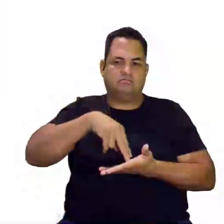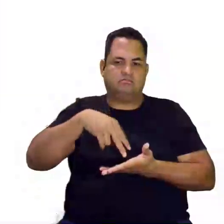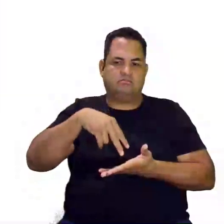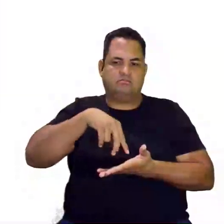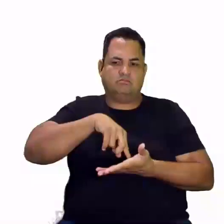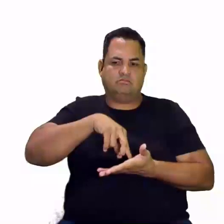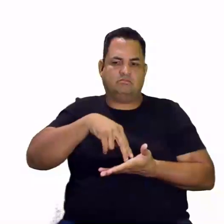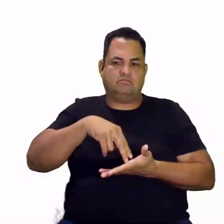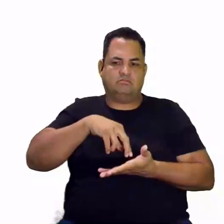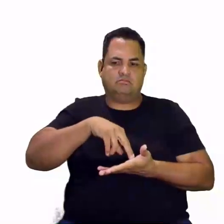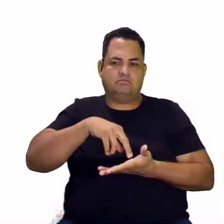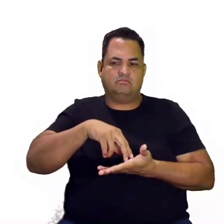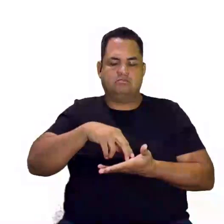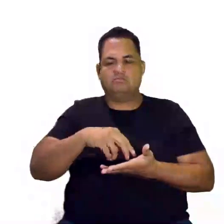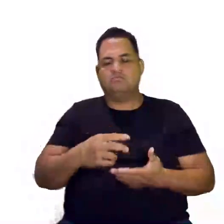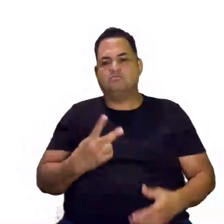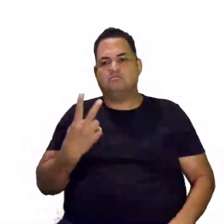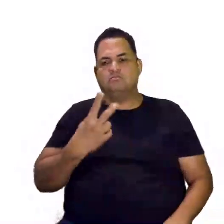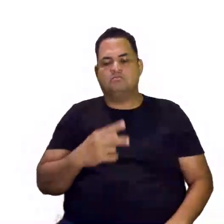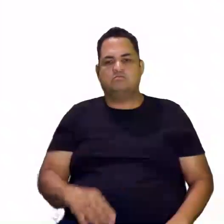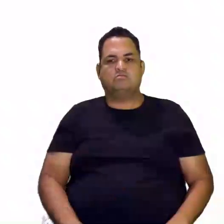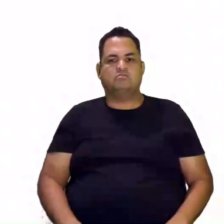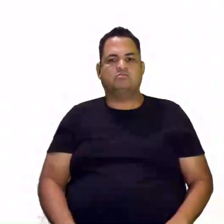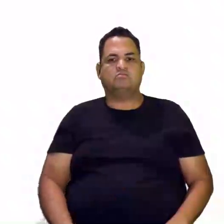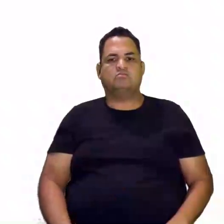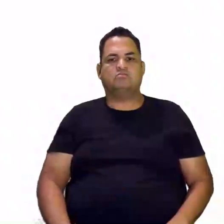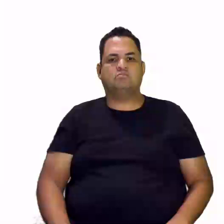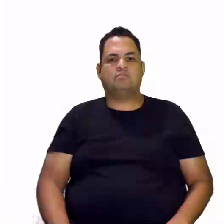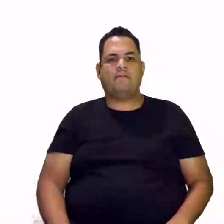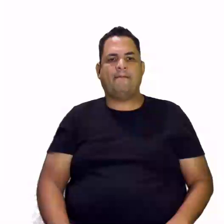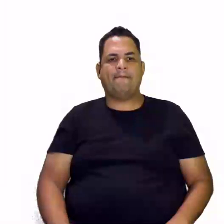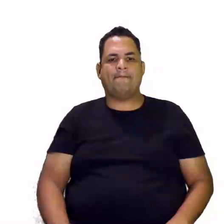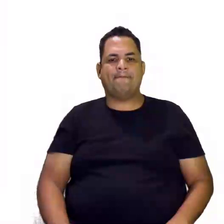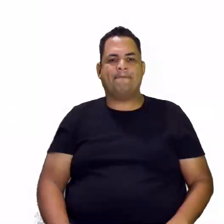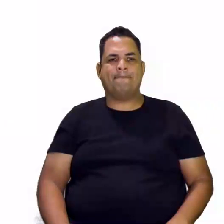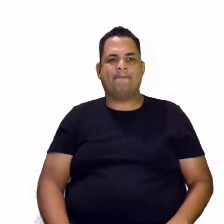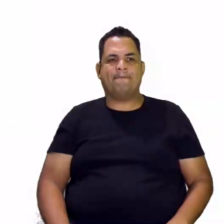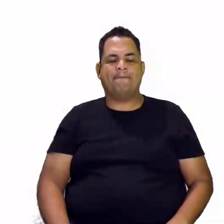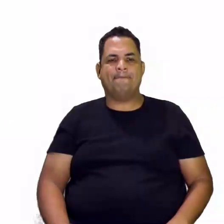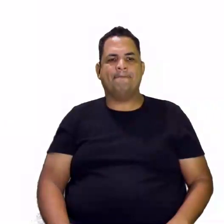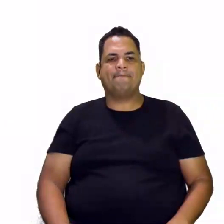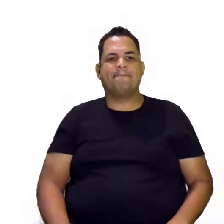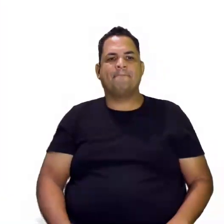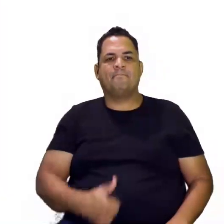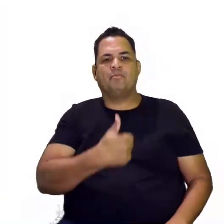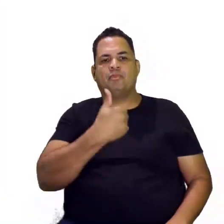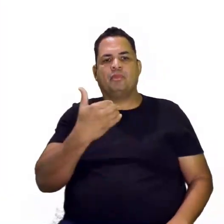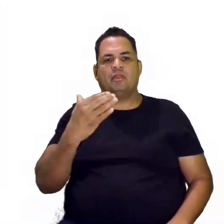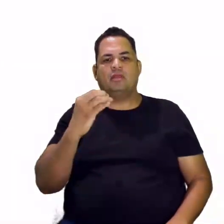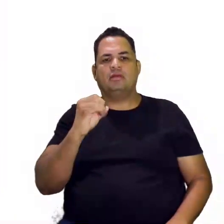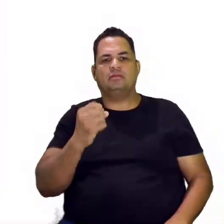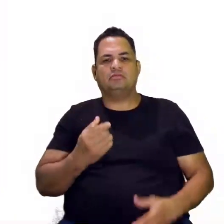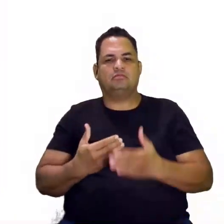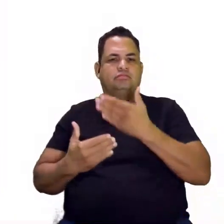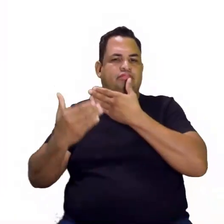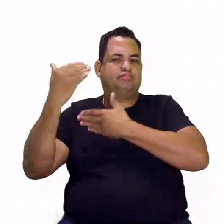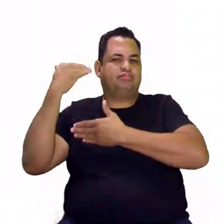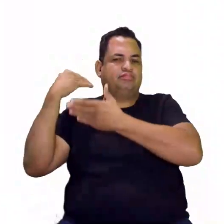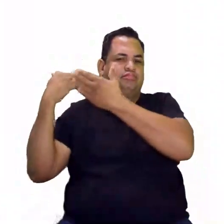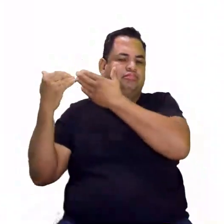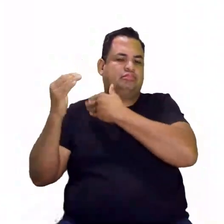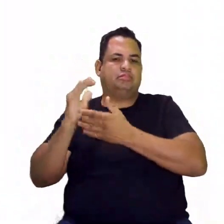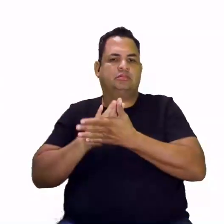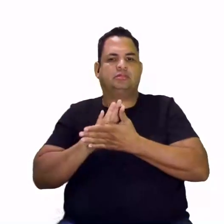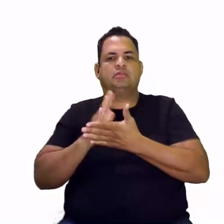duas pernas, ou os dois membros inferiores aí, tá? 10 ancestrais que contribuíram com a